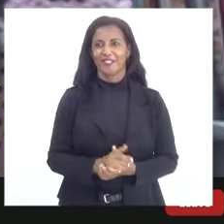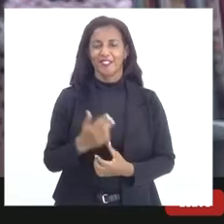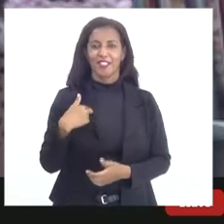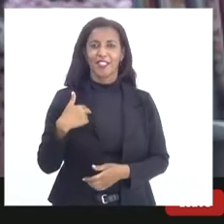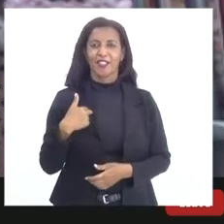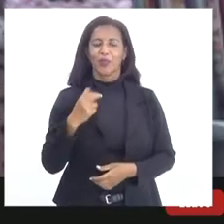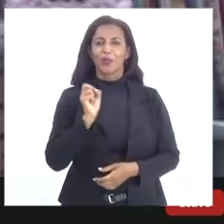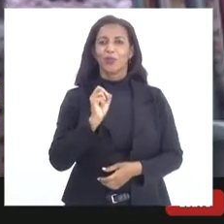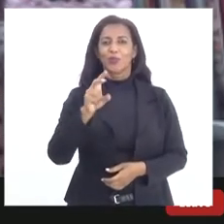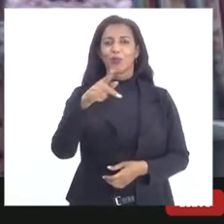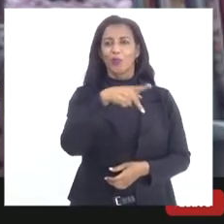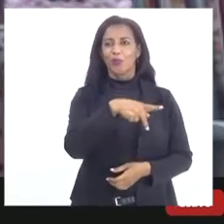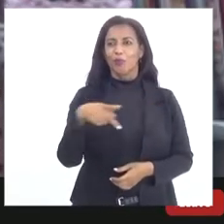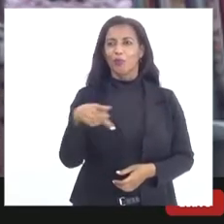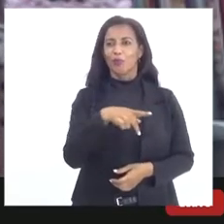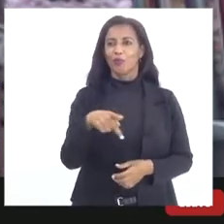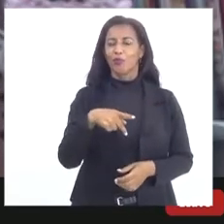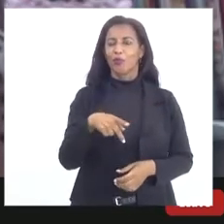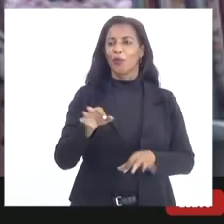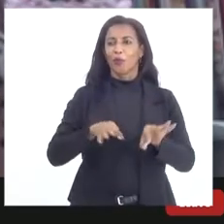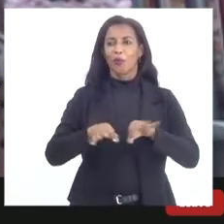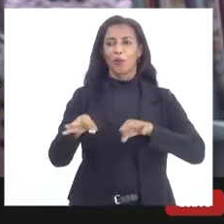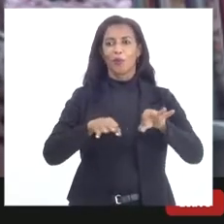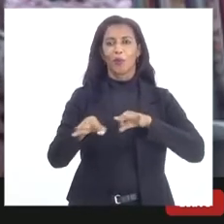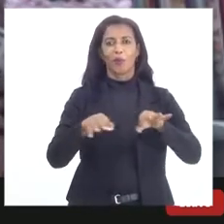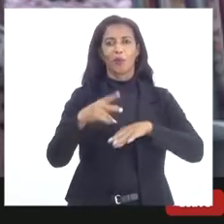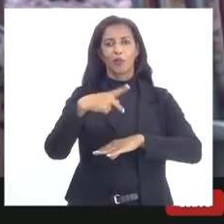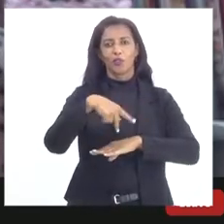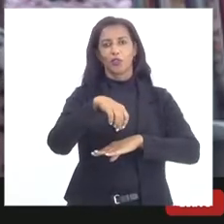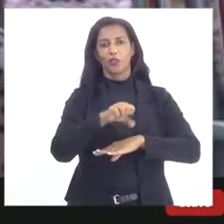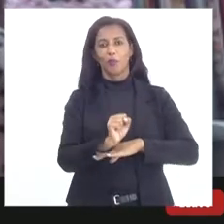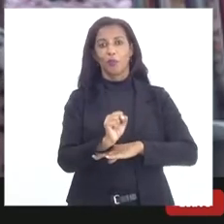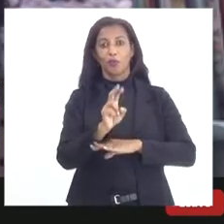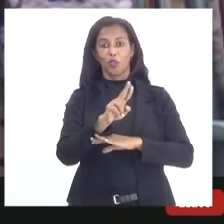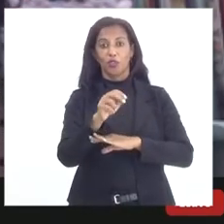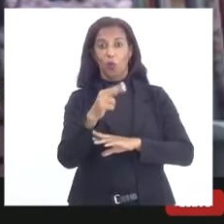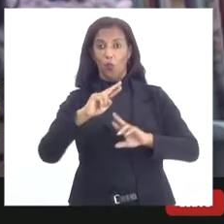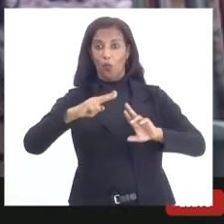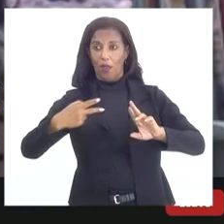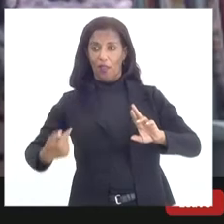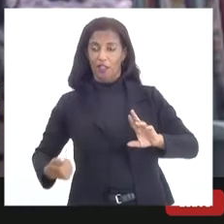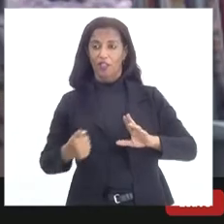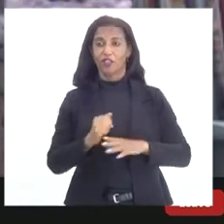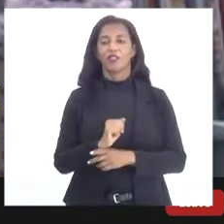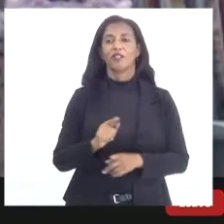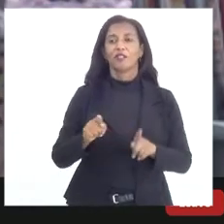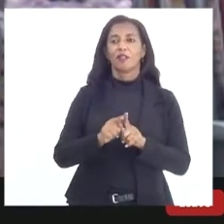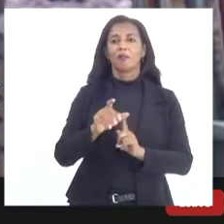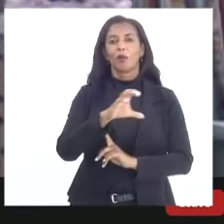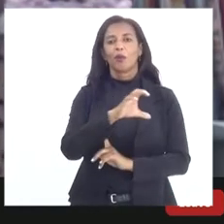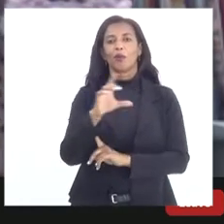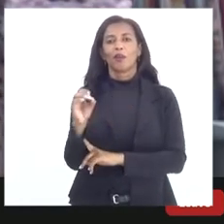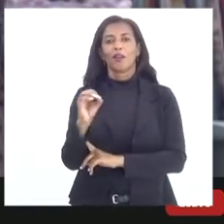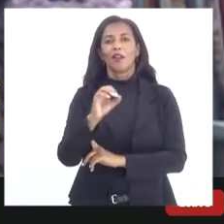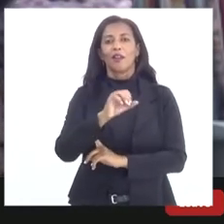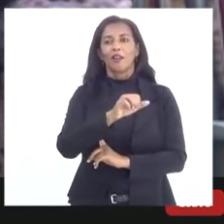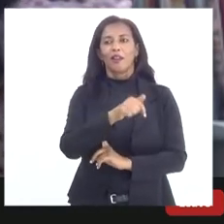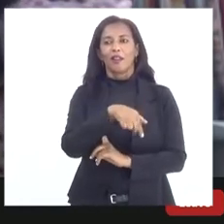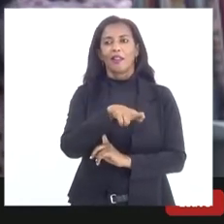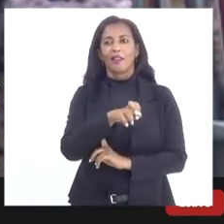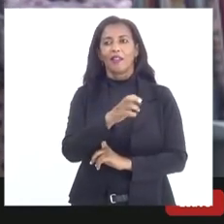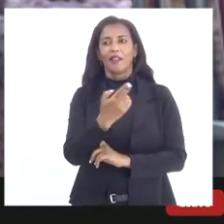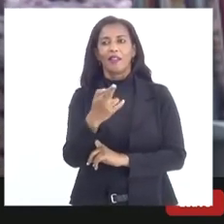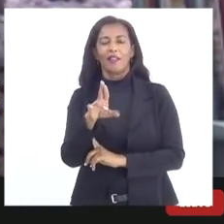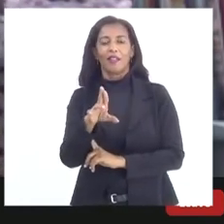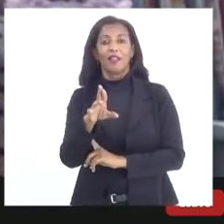sou professora do programa de pós-graduação da UERJ, coordeno o Quequerer, que é o significa miúdo